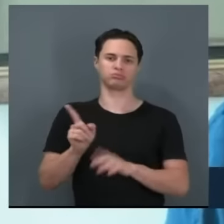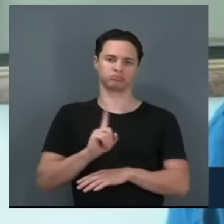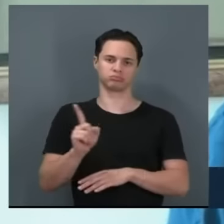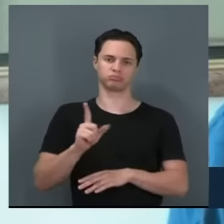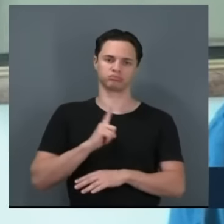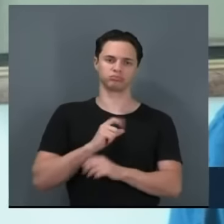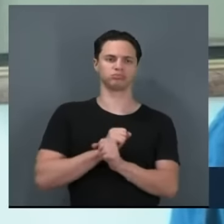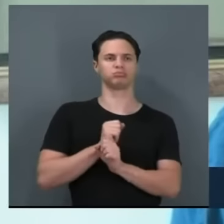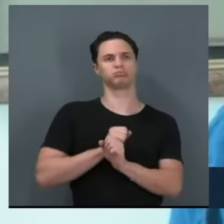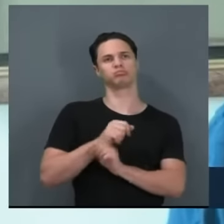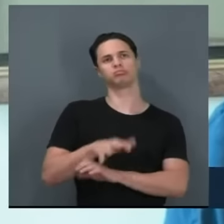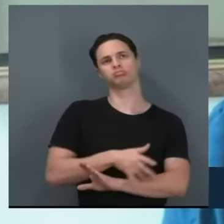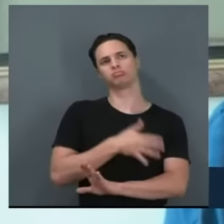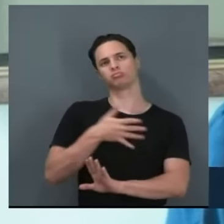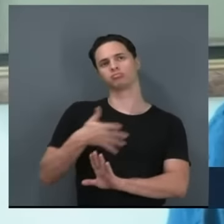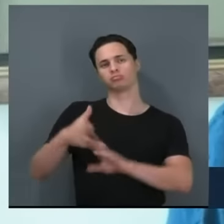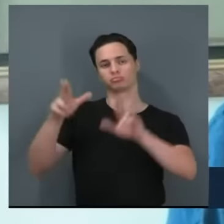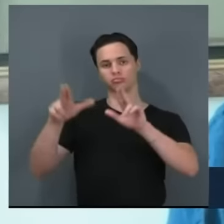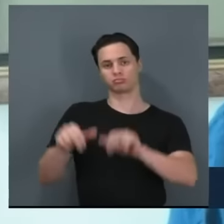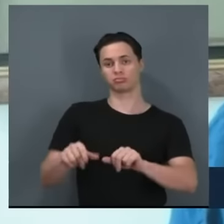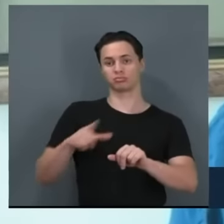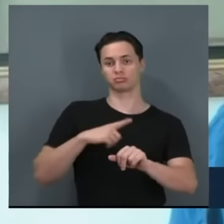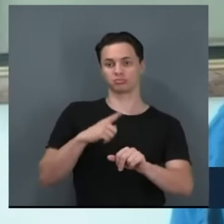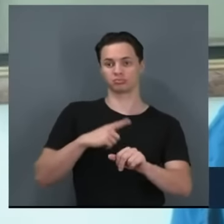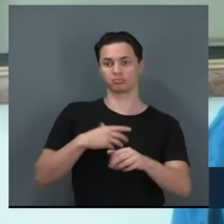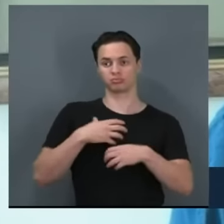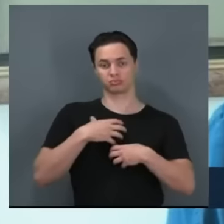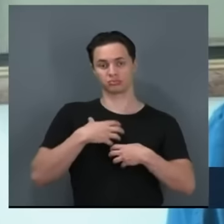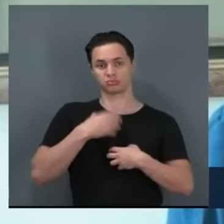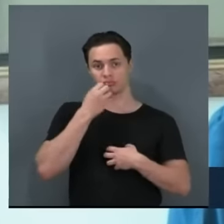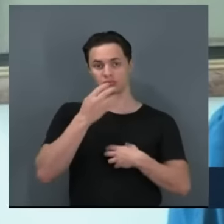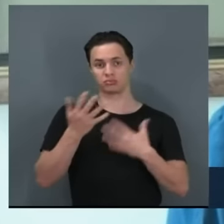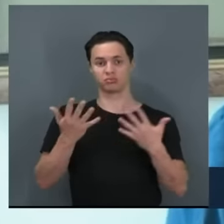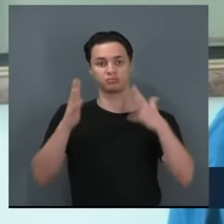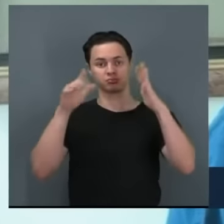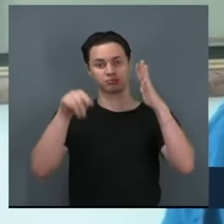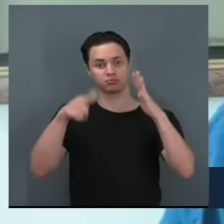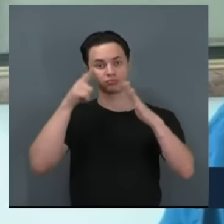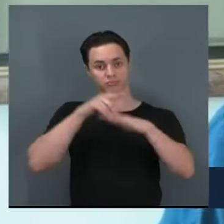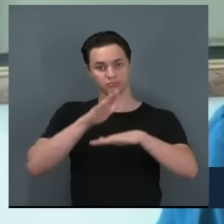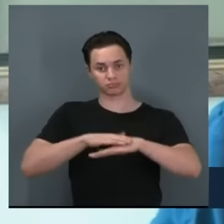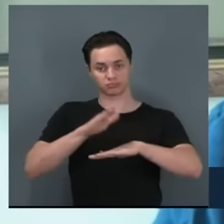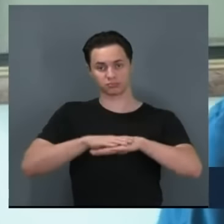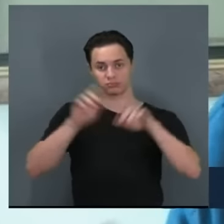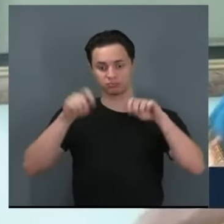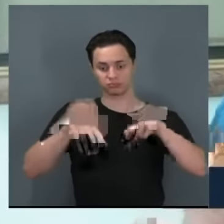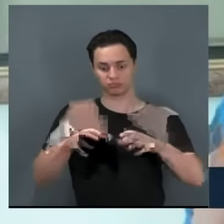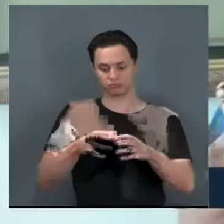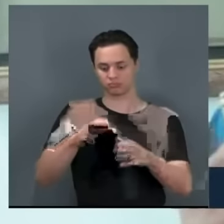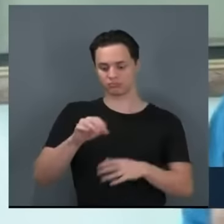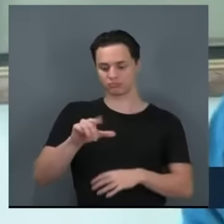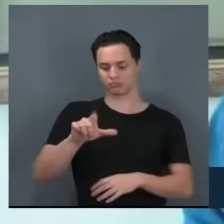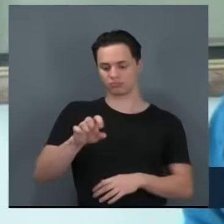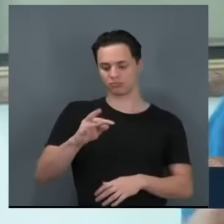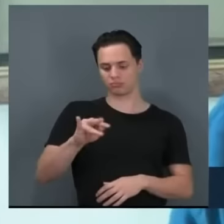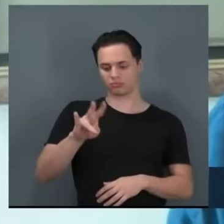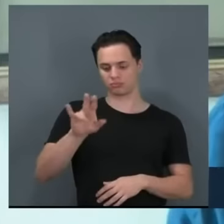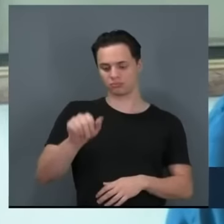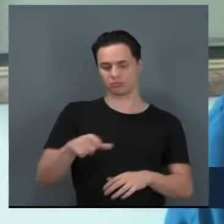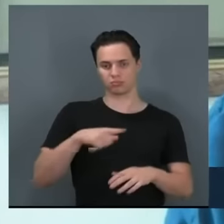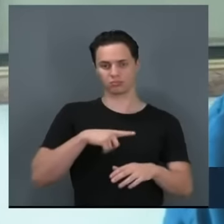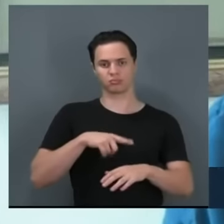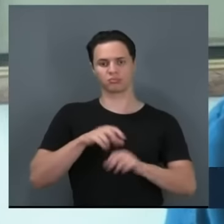de negacionismo, é reconfortante celebrar tal conquista coletiva, fruto do empenho